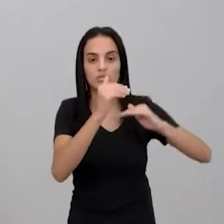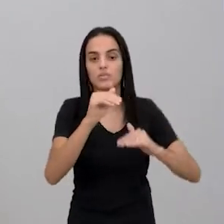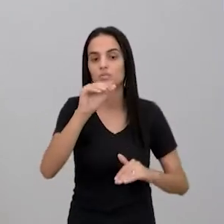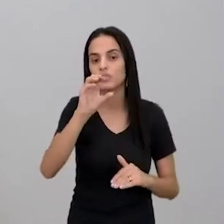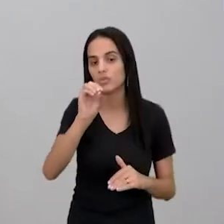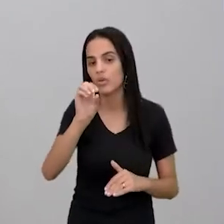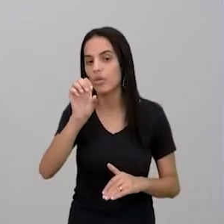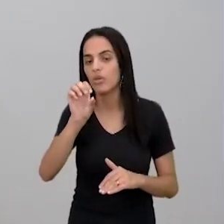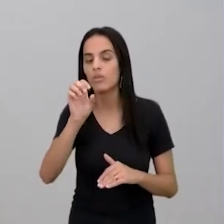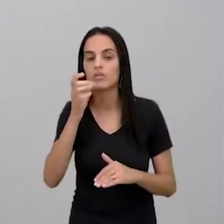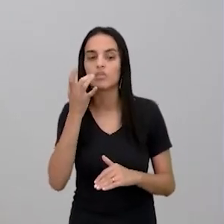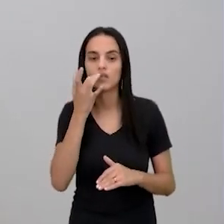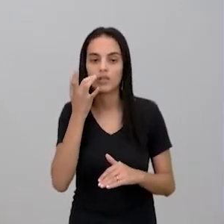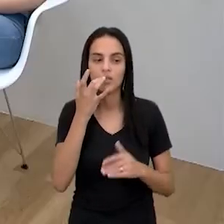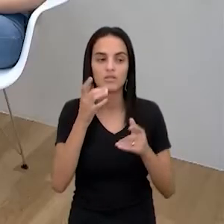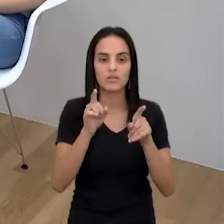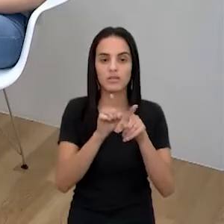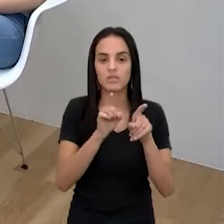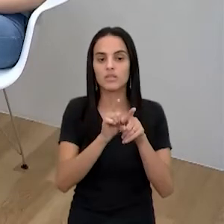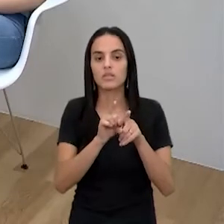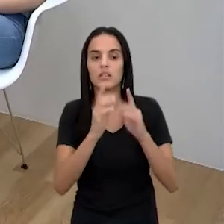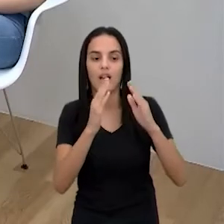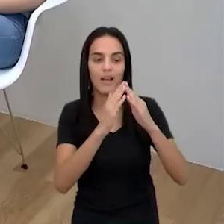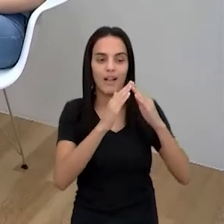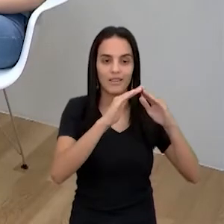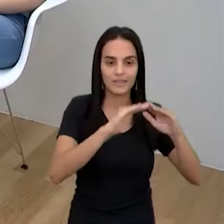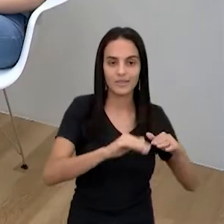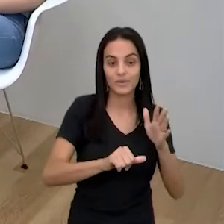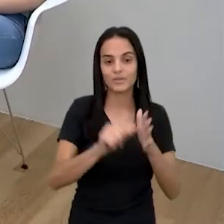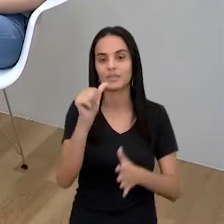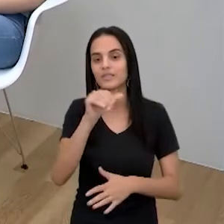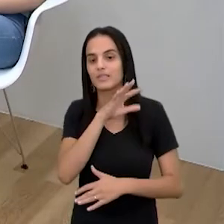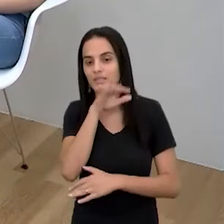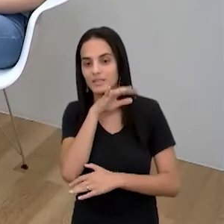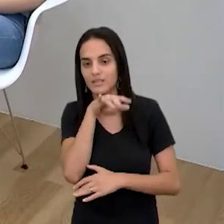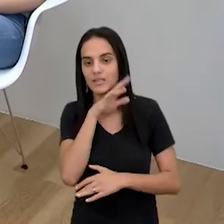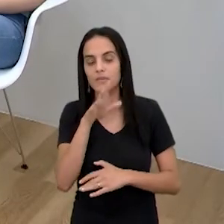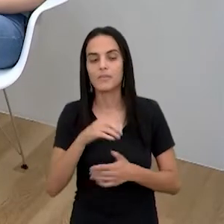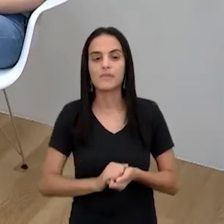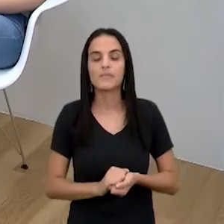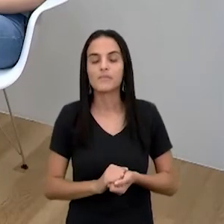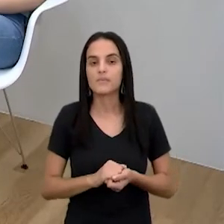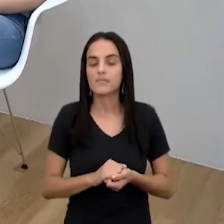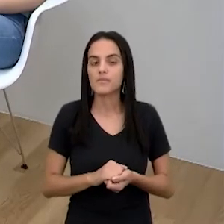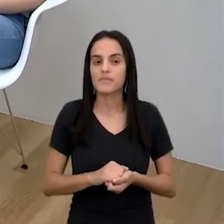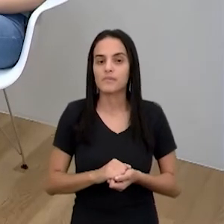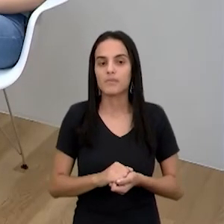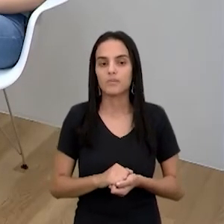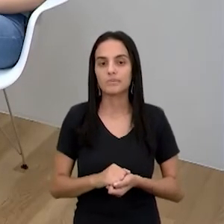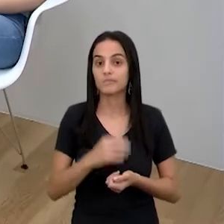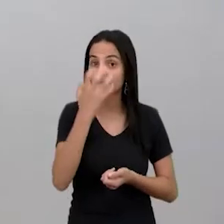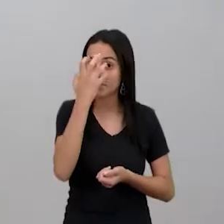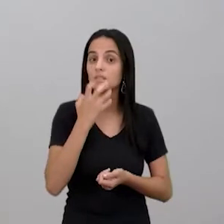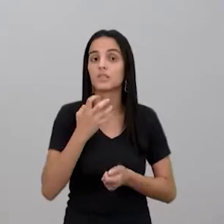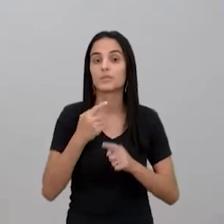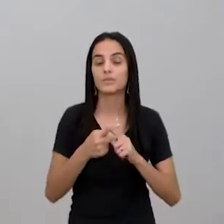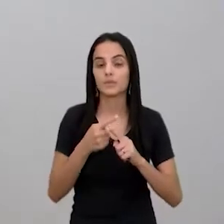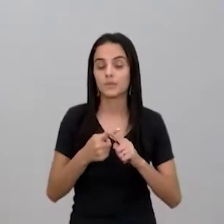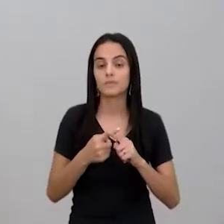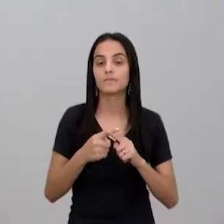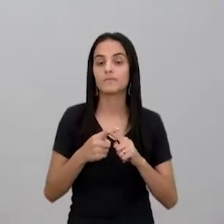que vai puxar, né? Ele que vai puxar. E, na verdade, arado. boa parte dessas tecnologias, inclusive no cuidado com